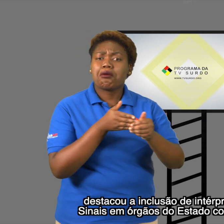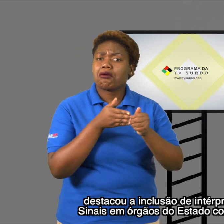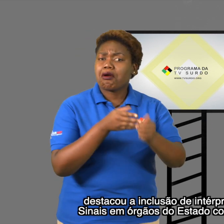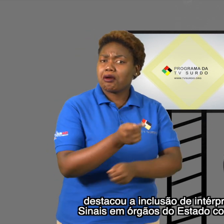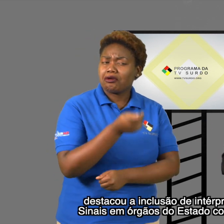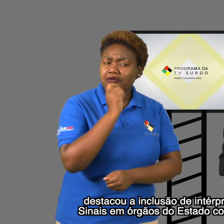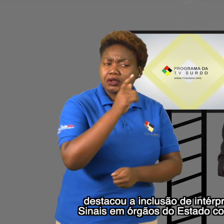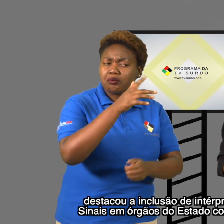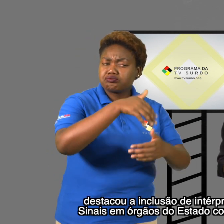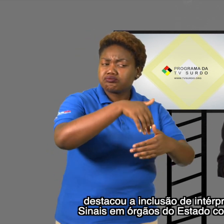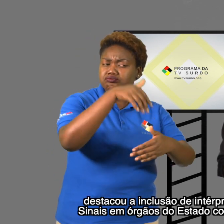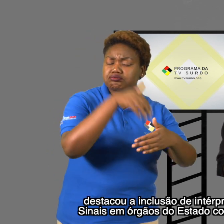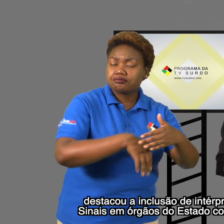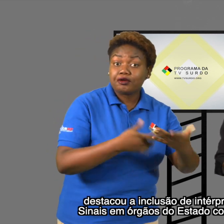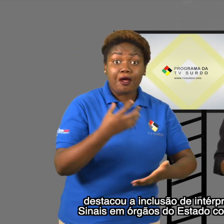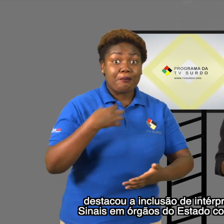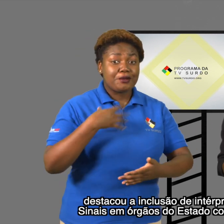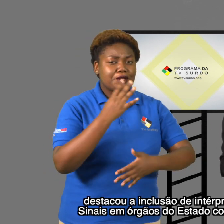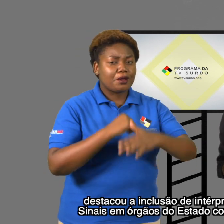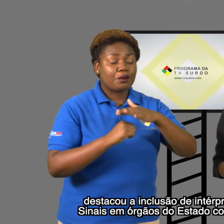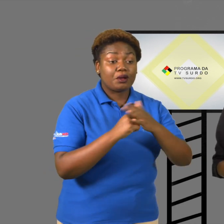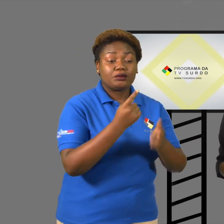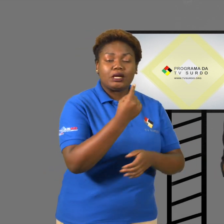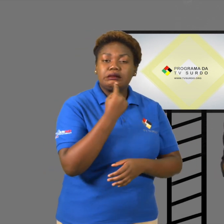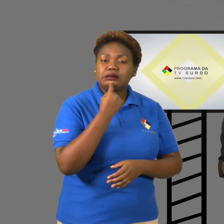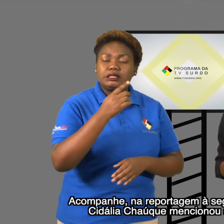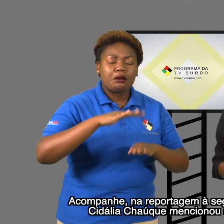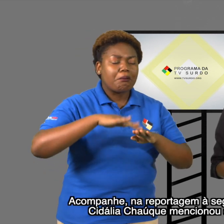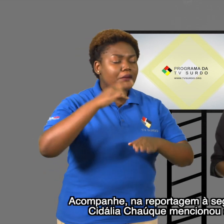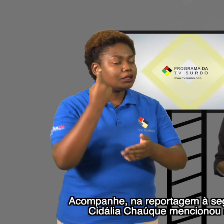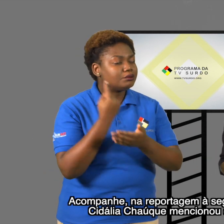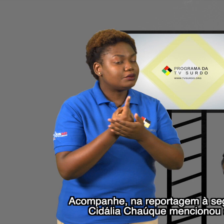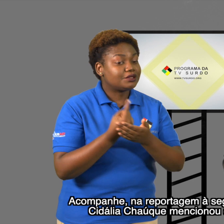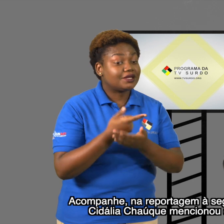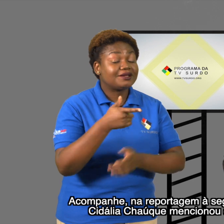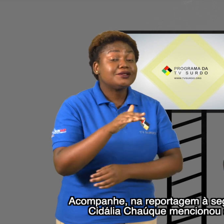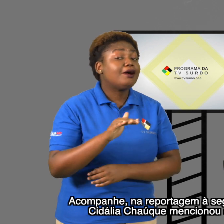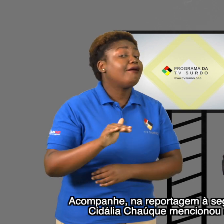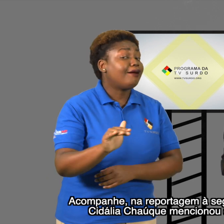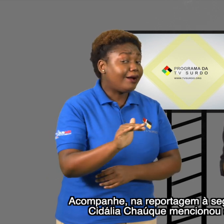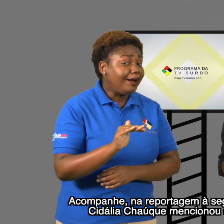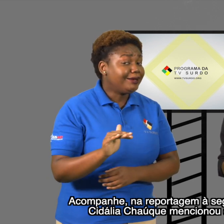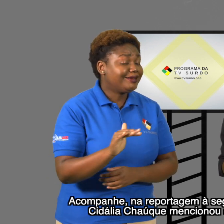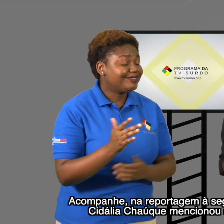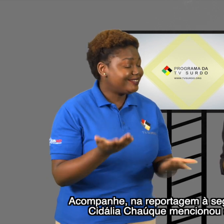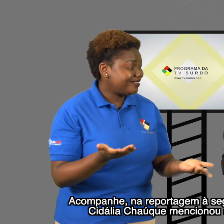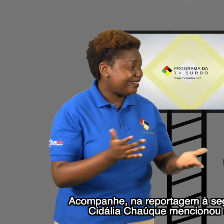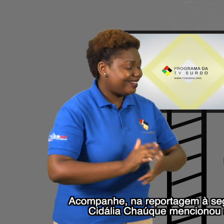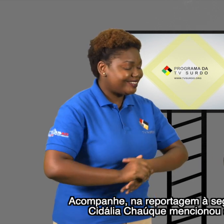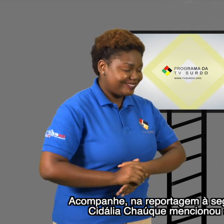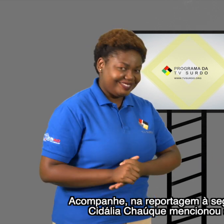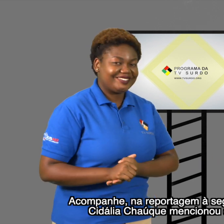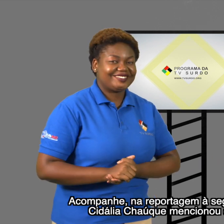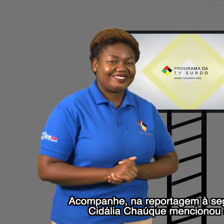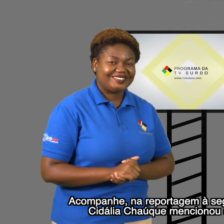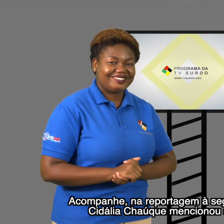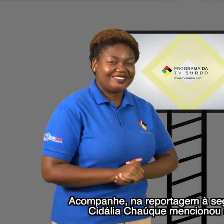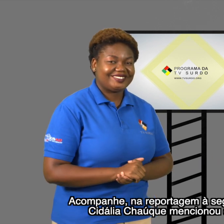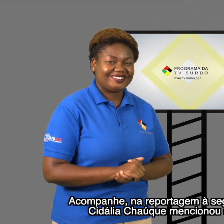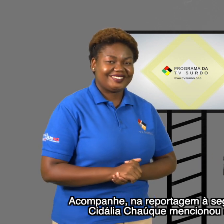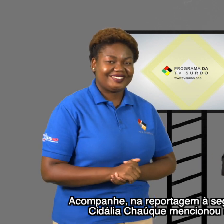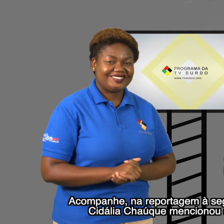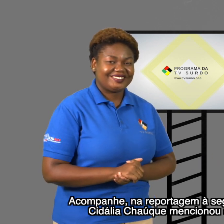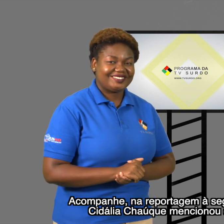língua de sinais em órgãos do Estado como uma prioridade. Acompanhe na reportagem a seguir que outras áreas